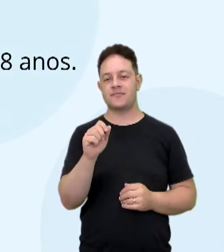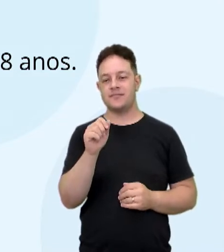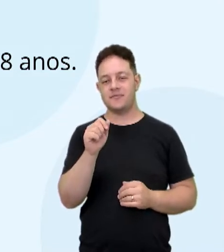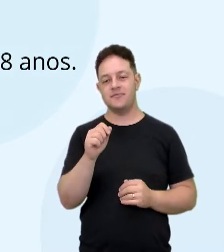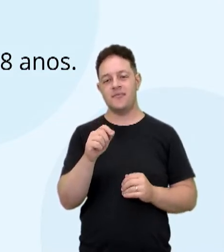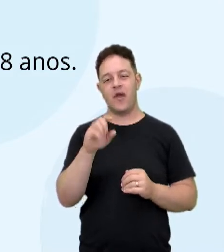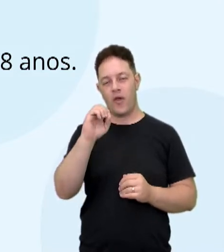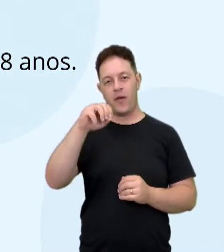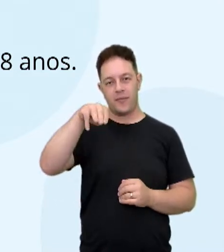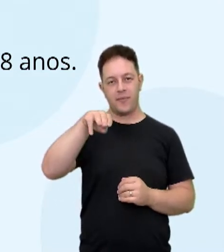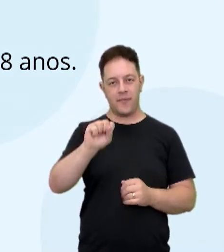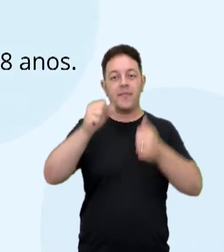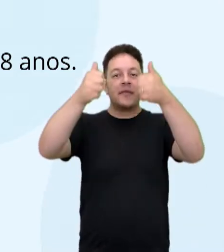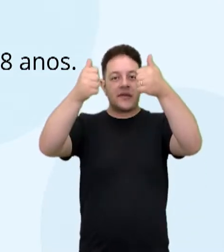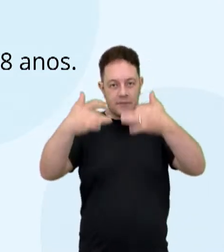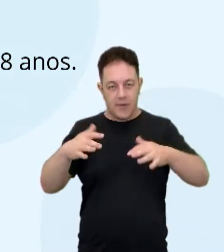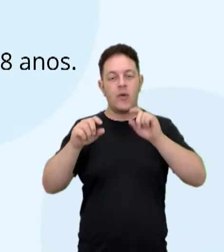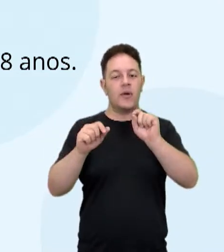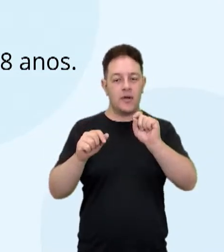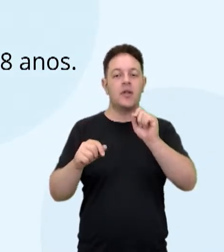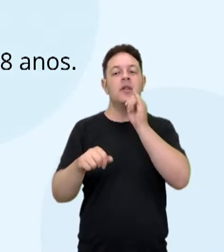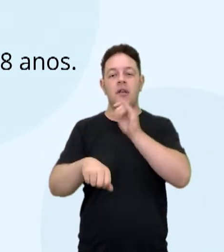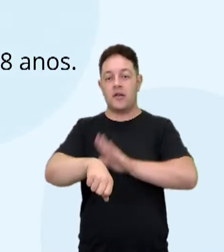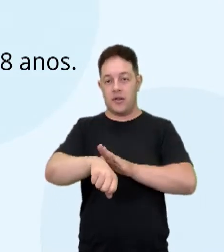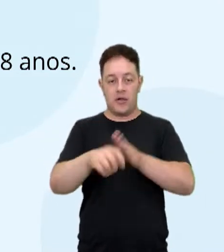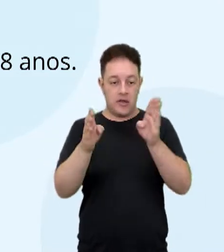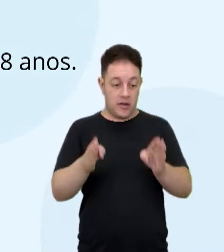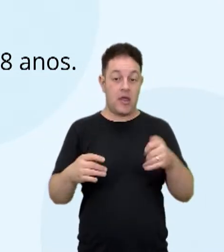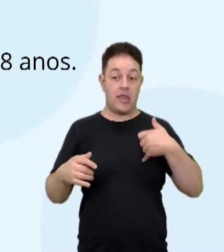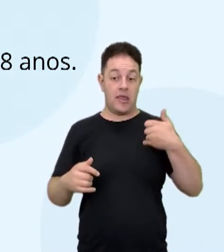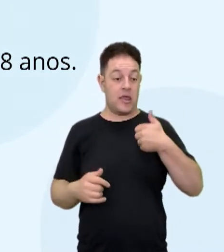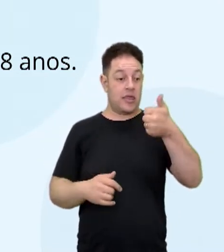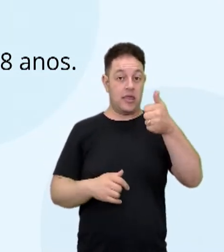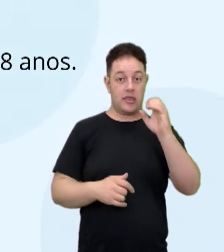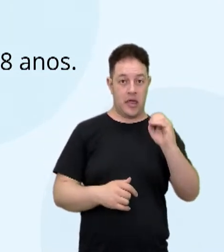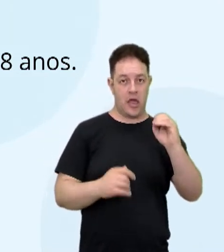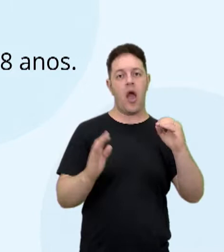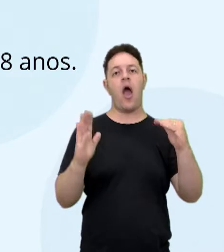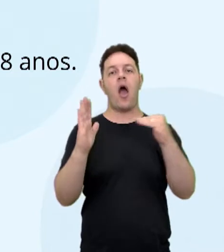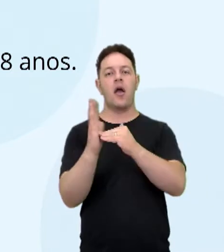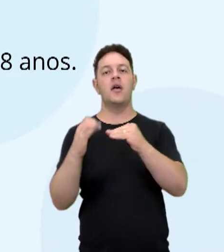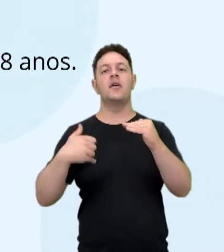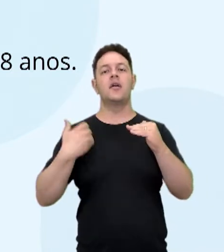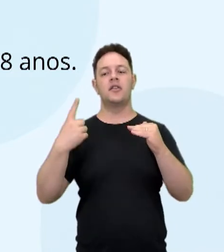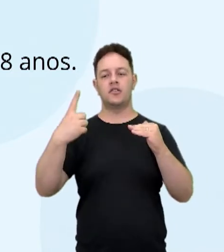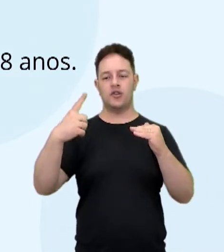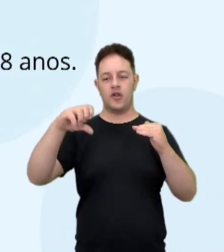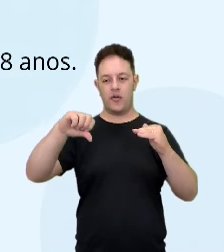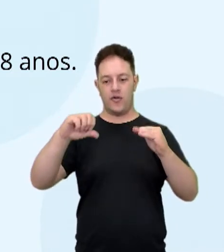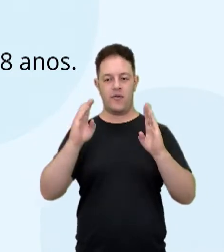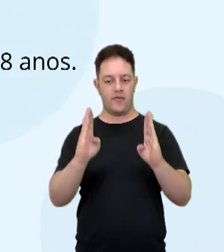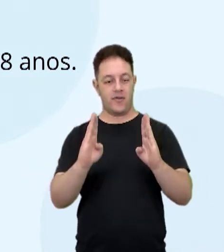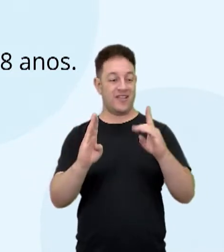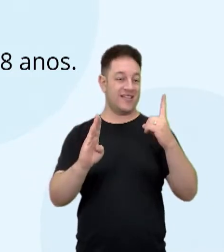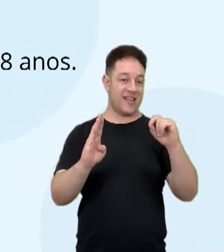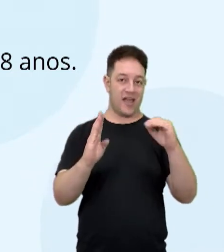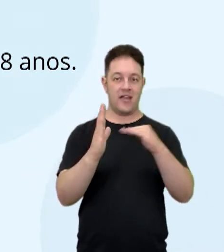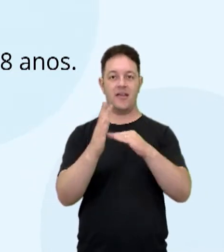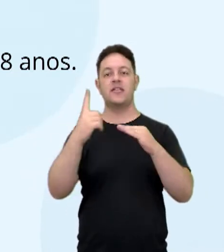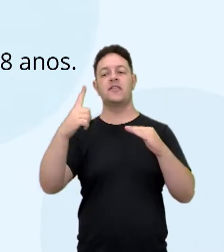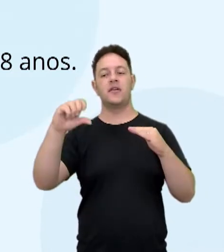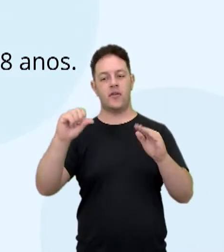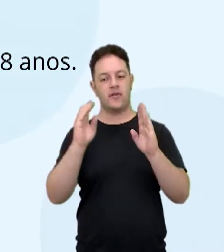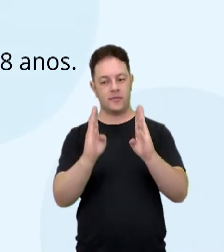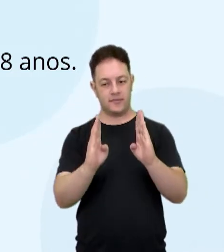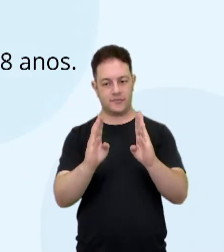ela define ali como um período que começa dos 10 anos e termina aos 19, tá? E ela normalmente